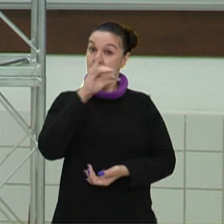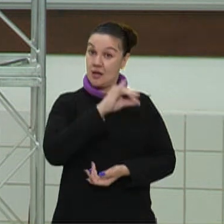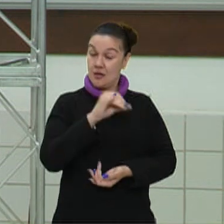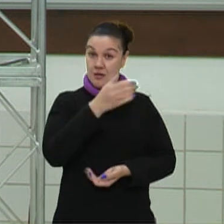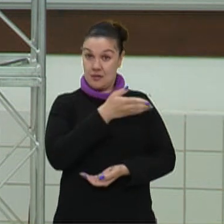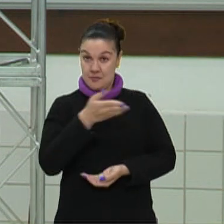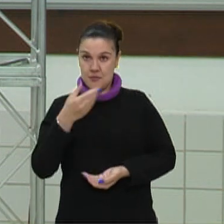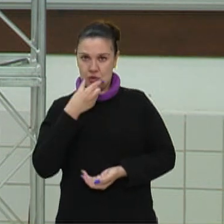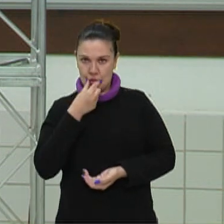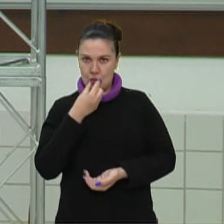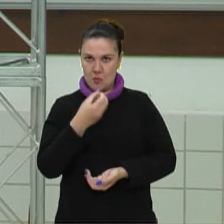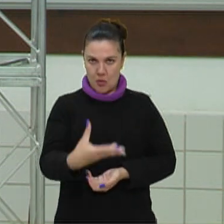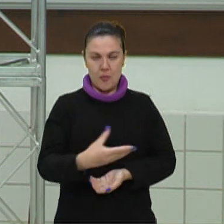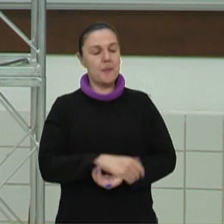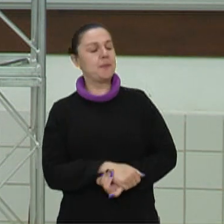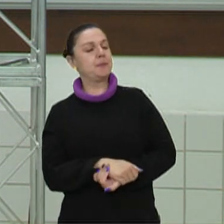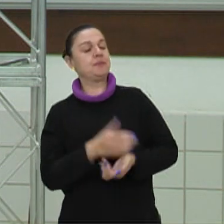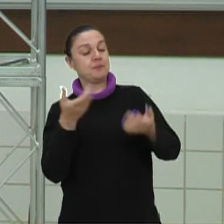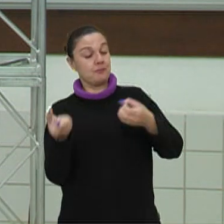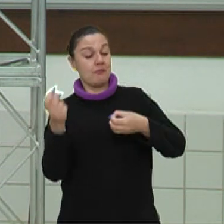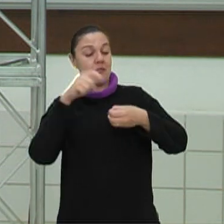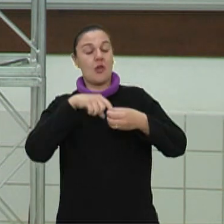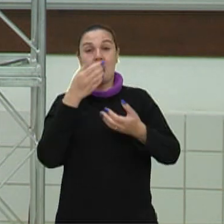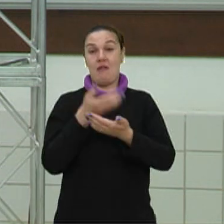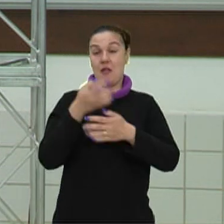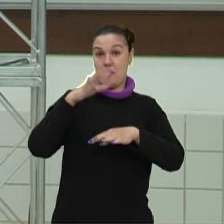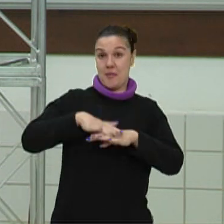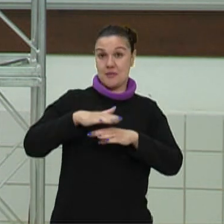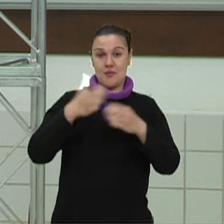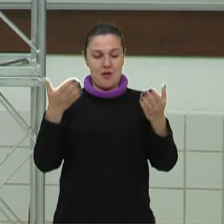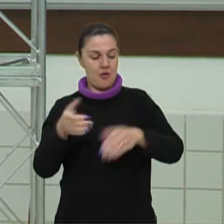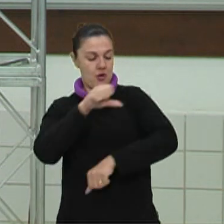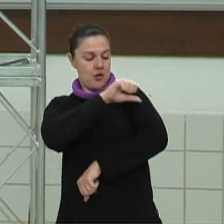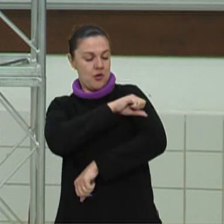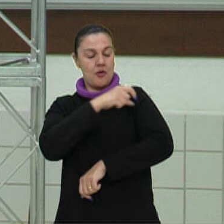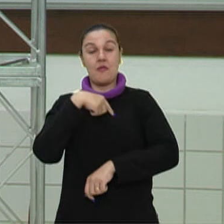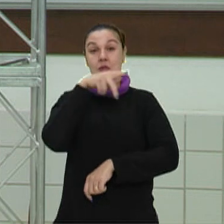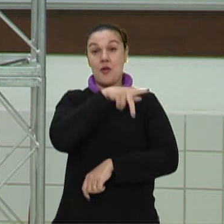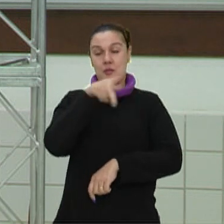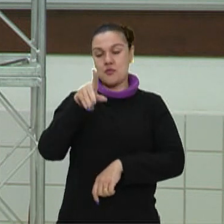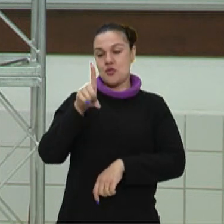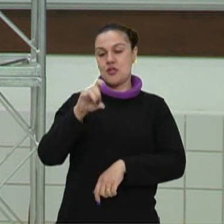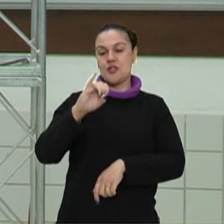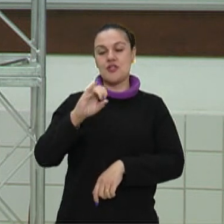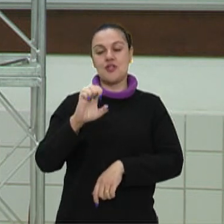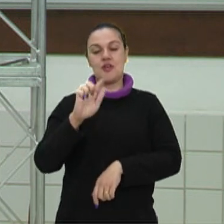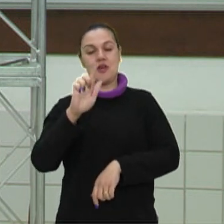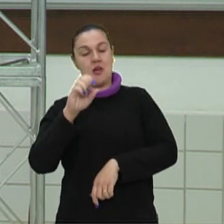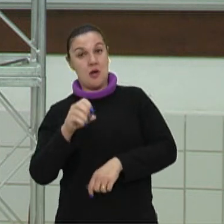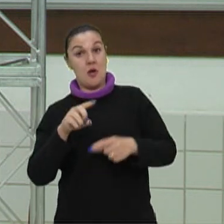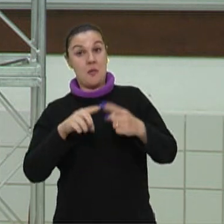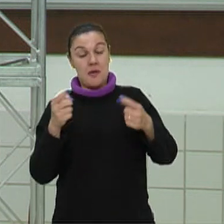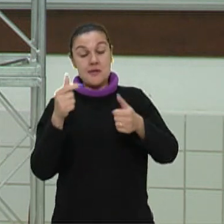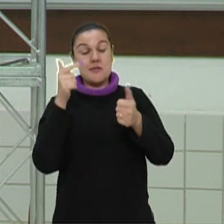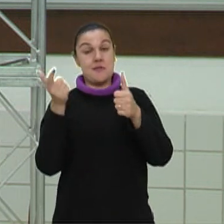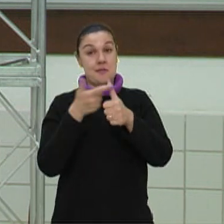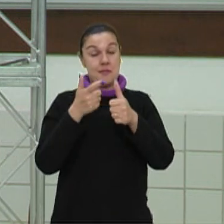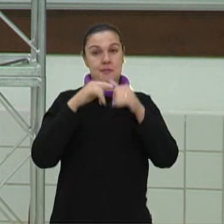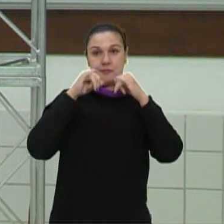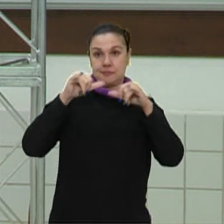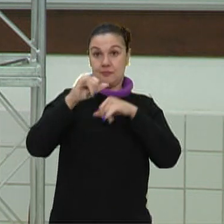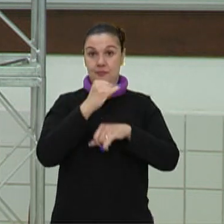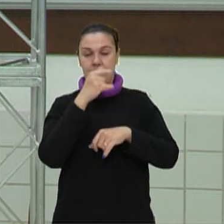Olá pessoal, tudo bom? Voltando aqui para mais uma aula de matemática para o nono ano, eu sou o professor Diego Boing. Mas antes, alguns recadinhos